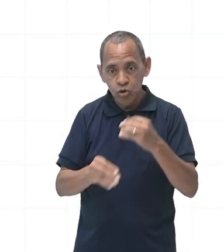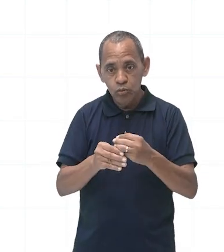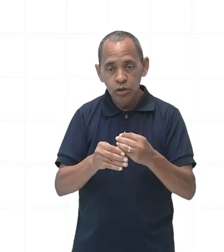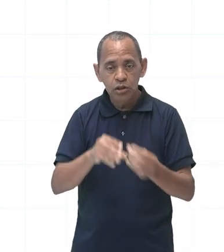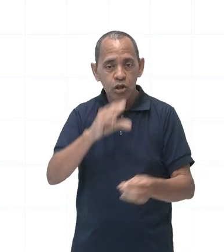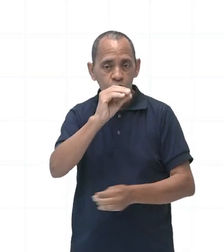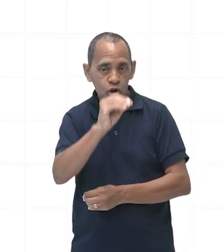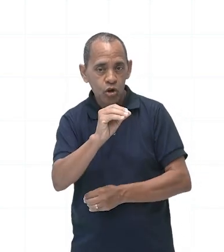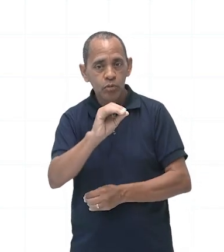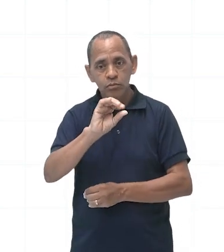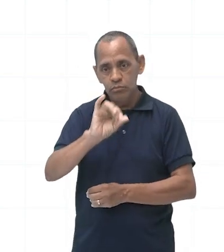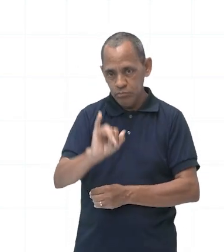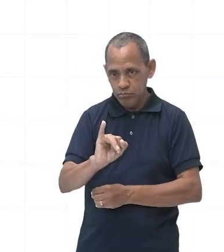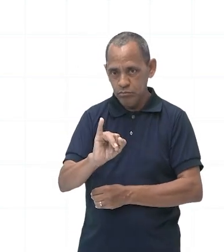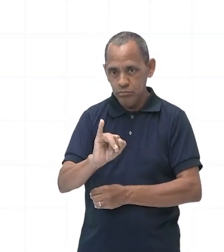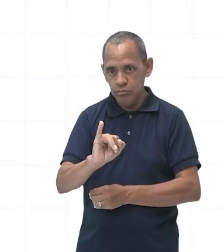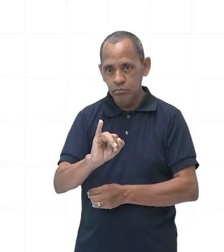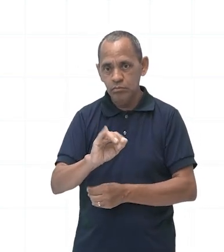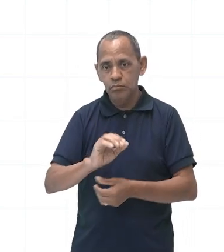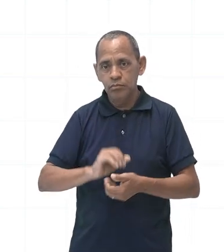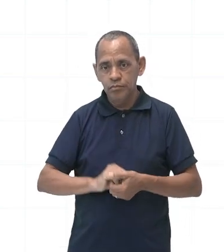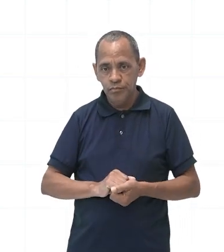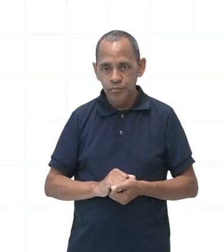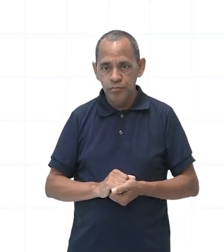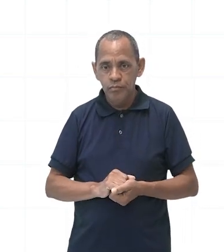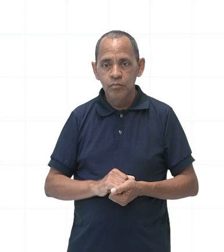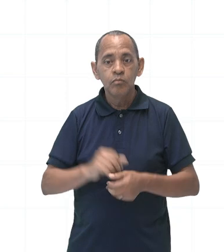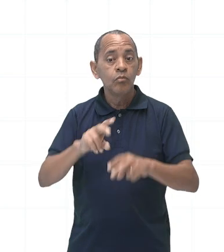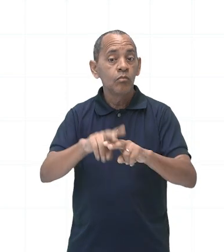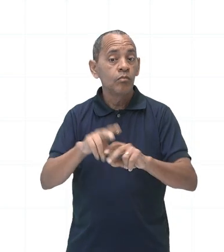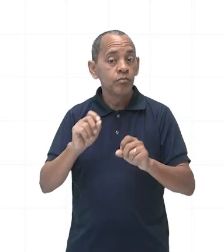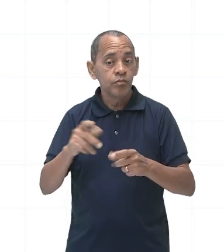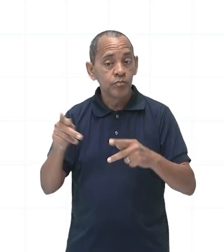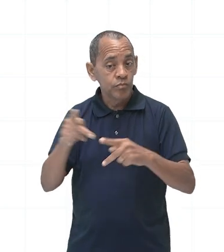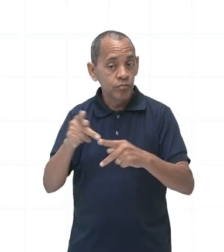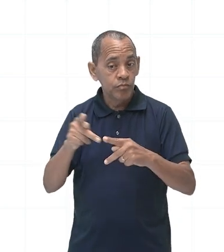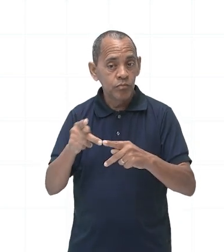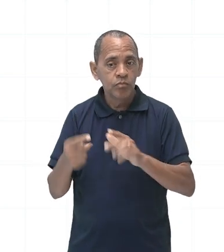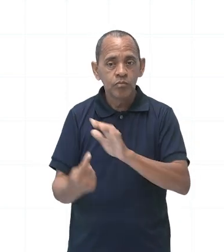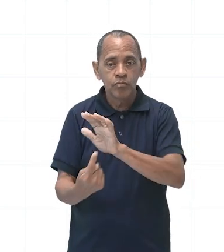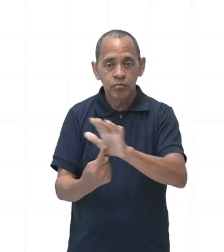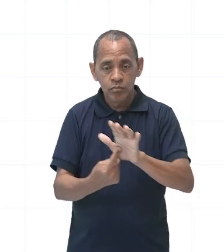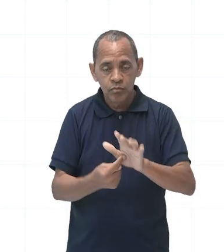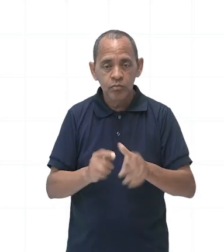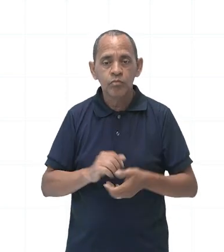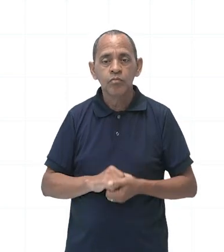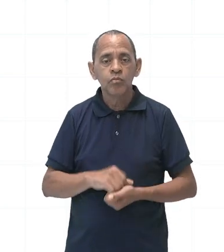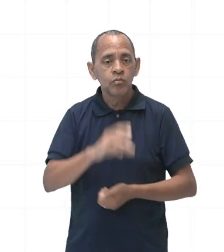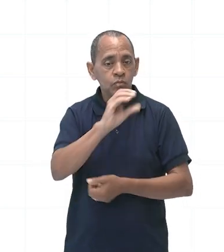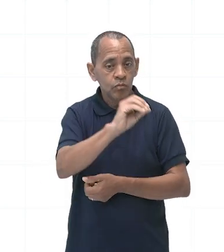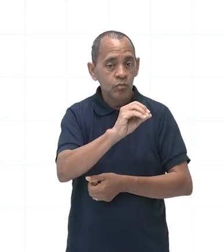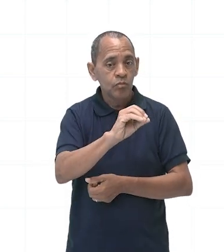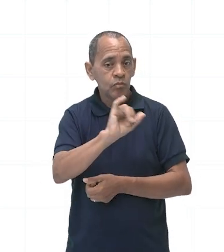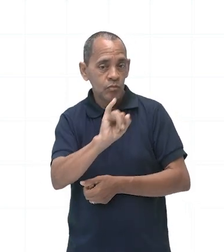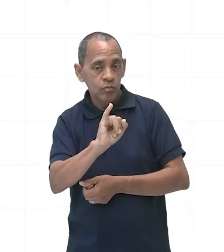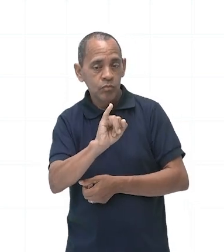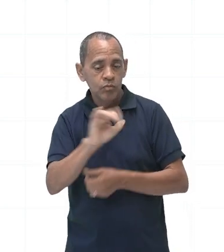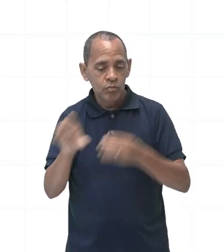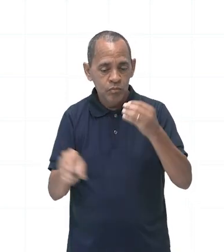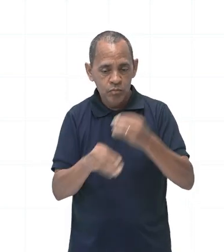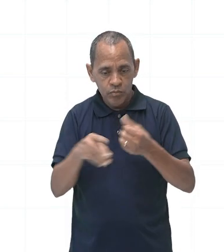transitivo e indireto e que o meu complemento é objeto indireto, por causa da preposição. Então,